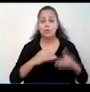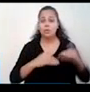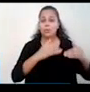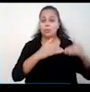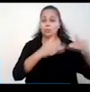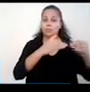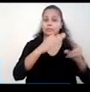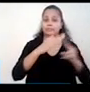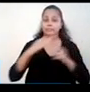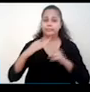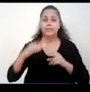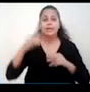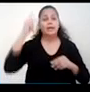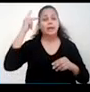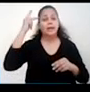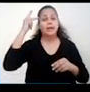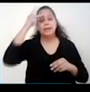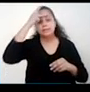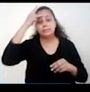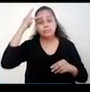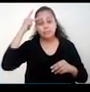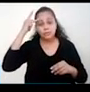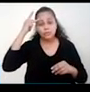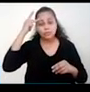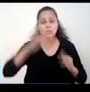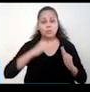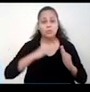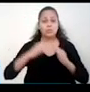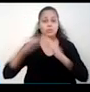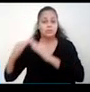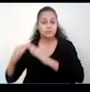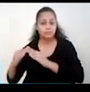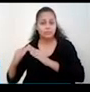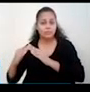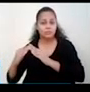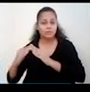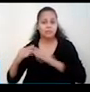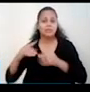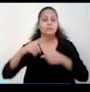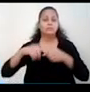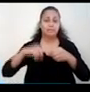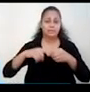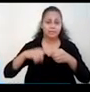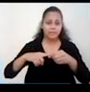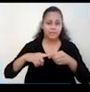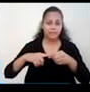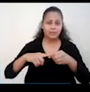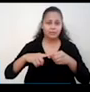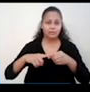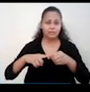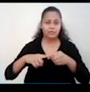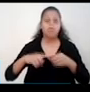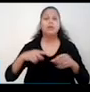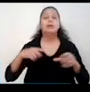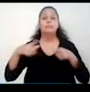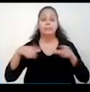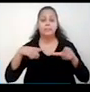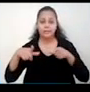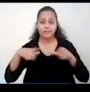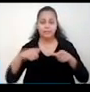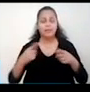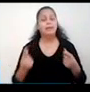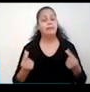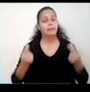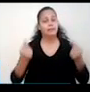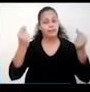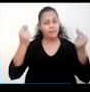né? As pessoas migrando em direção à cidade, em busca de melhor qualidade de vida, acesso a emprego, renda, né? E, em